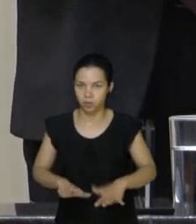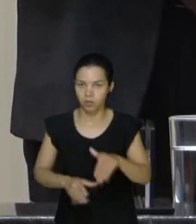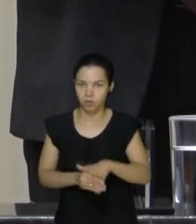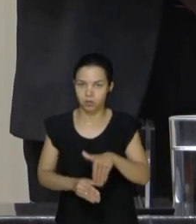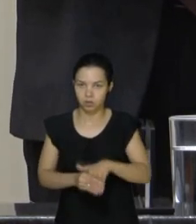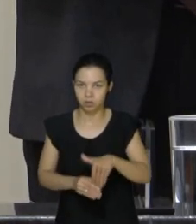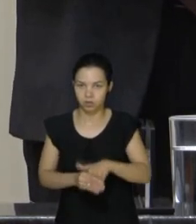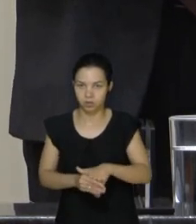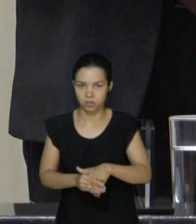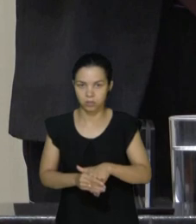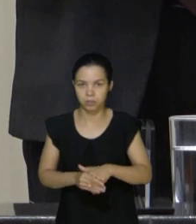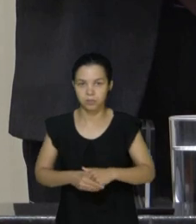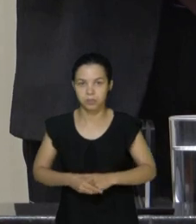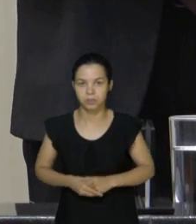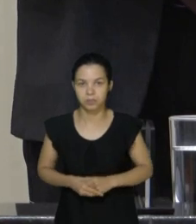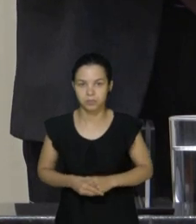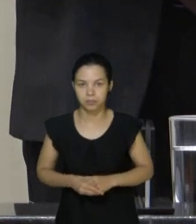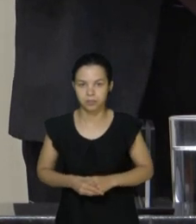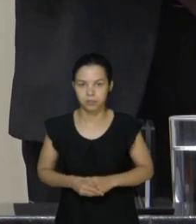deputados concordam, permaneçam como estão?